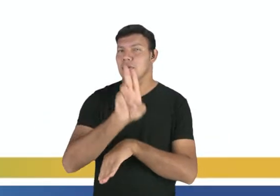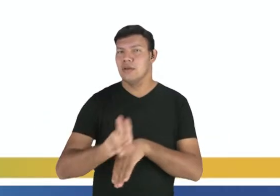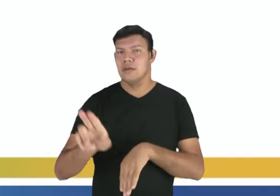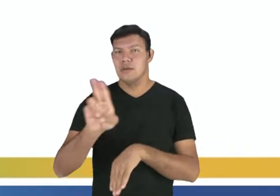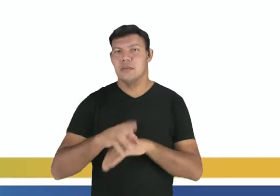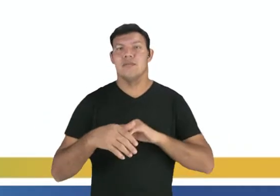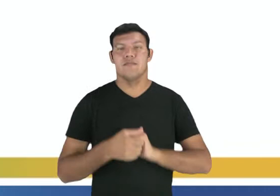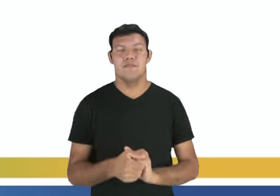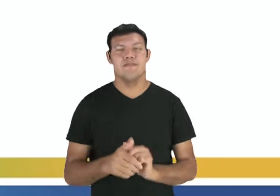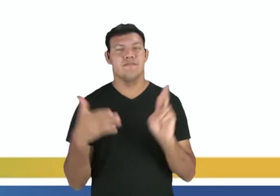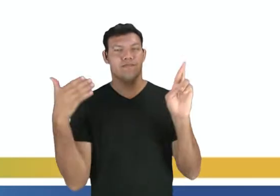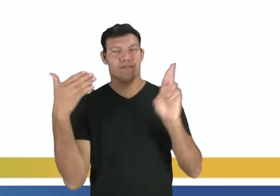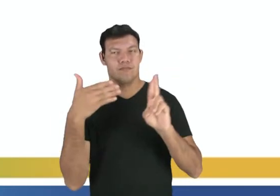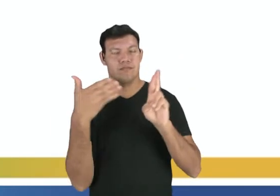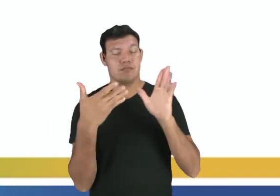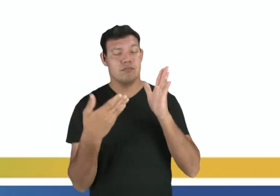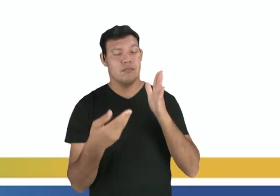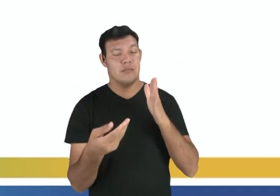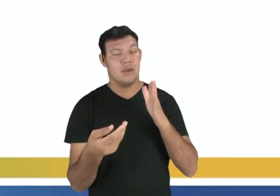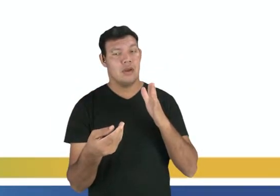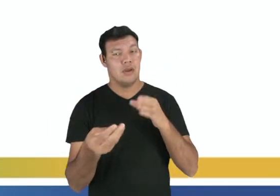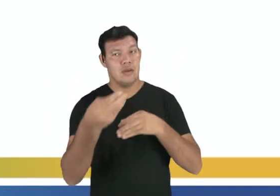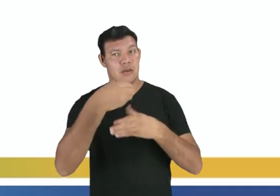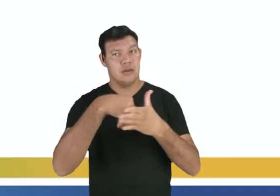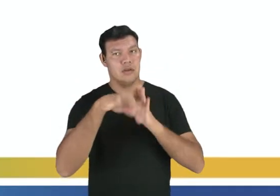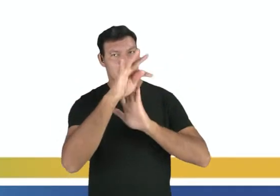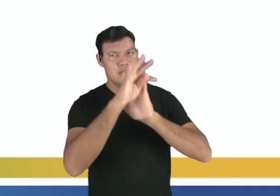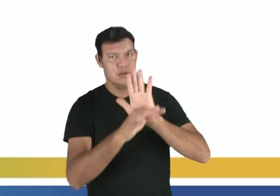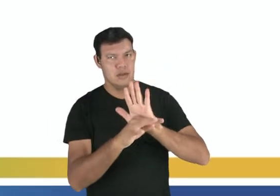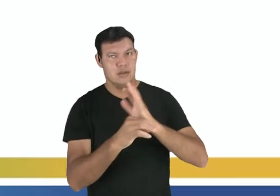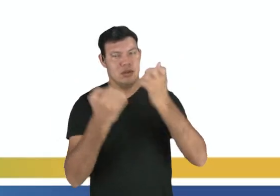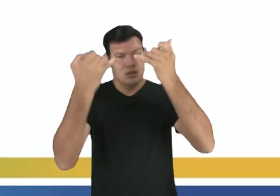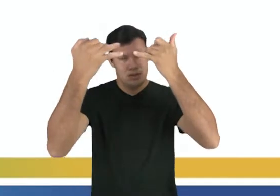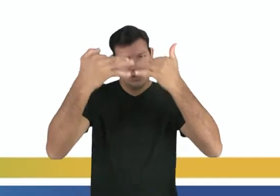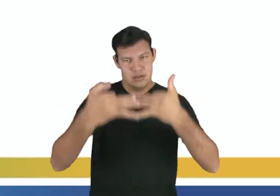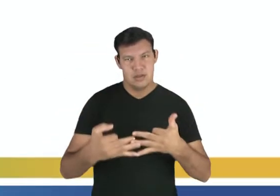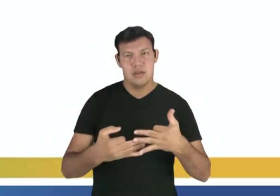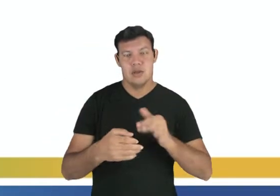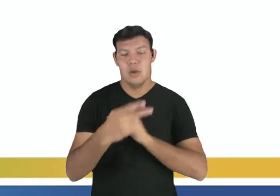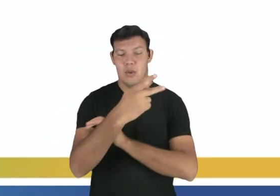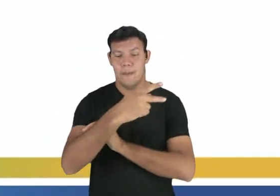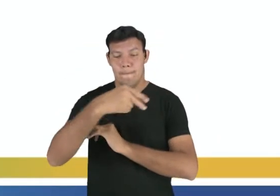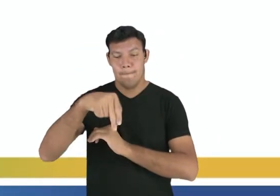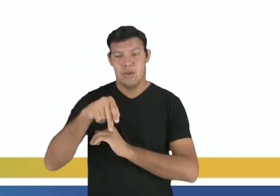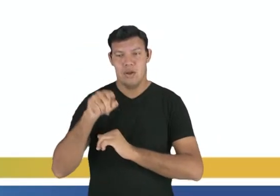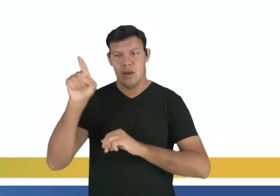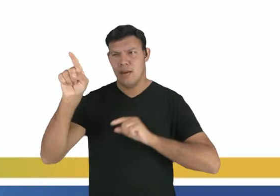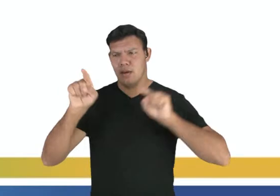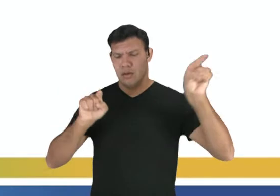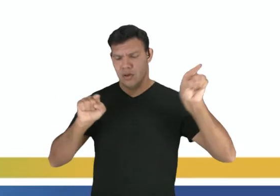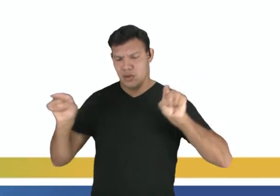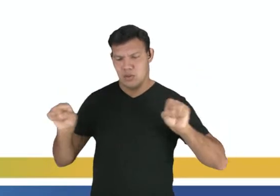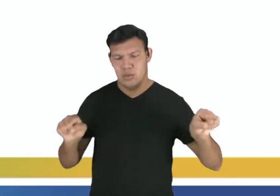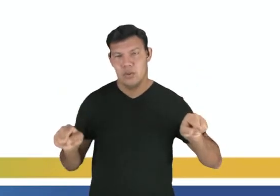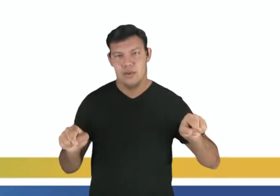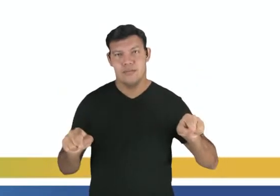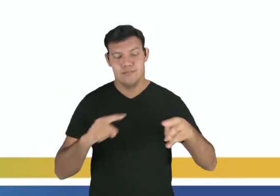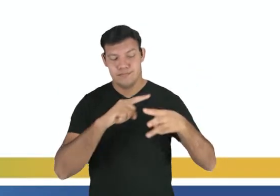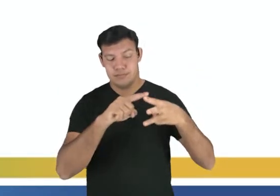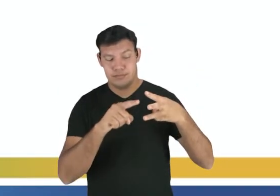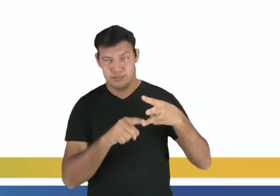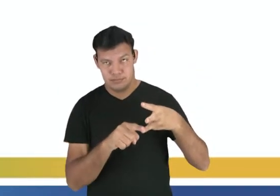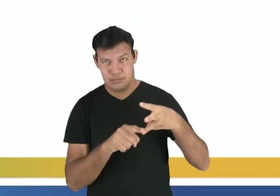para fazer referência no texto. Vamos falar dos pronomes demonstrativos nesses 3 momentos,